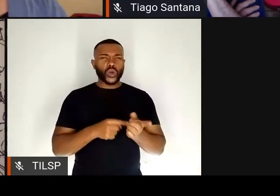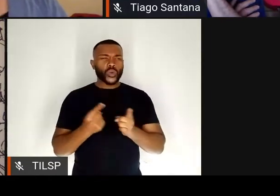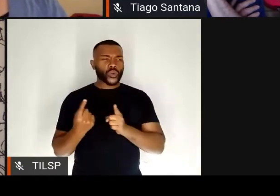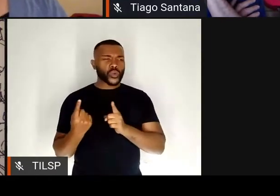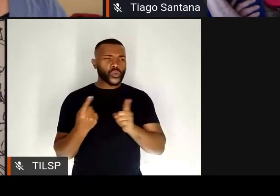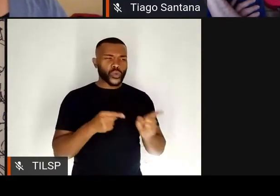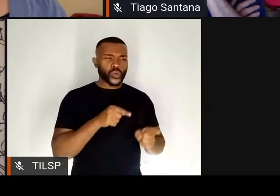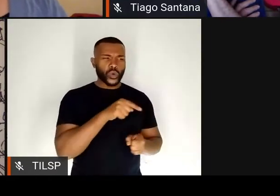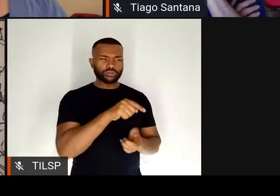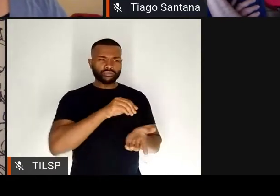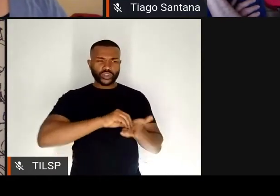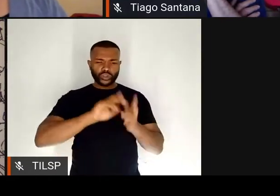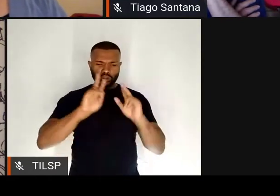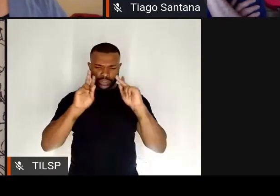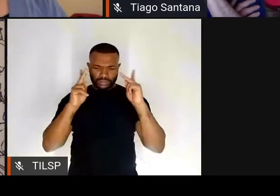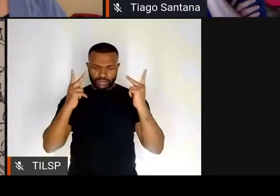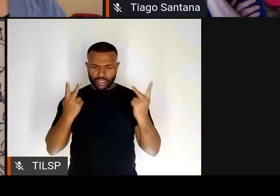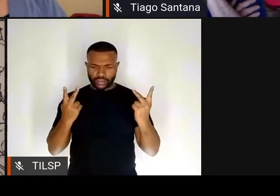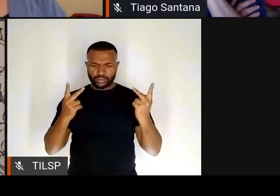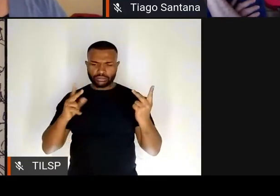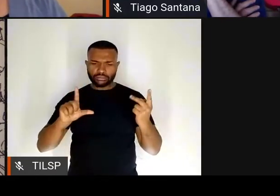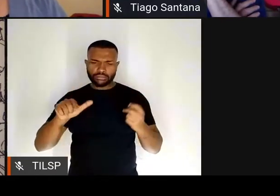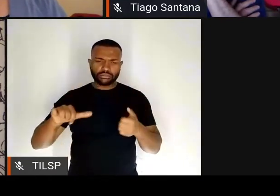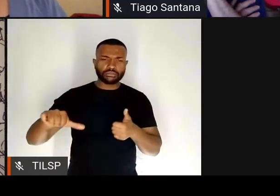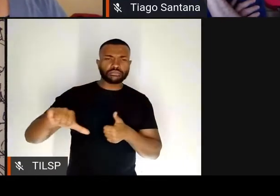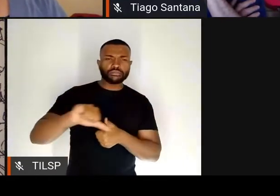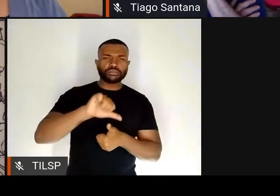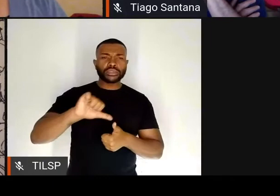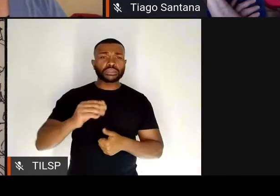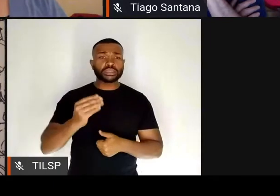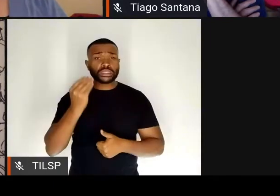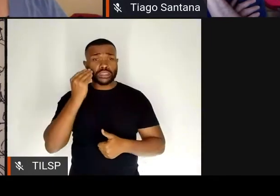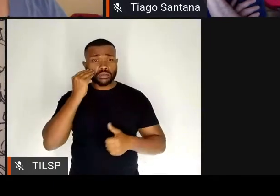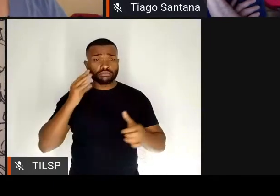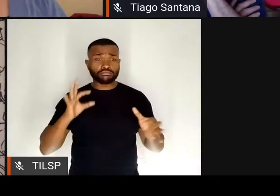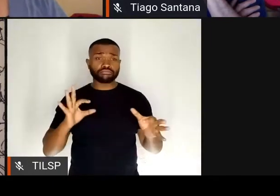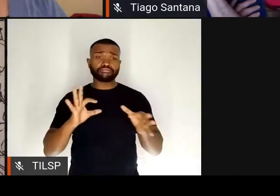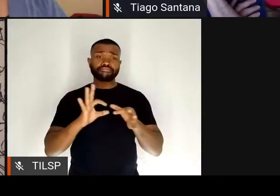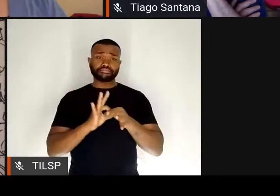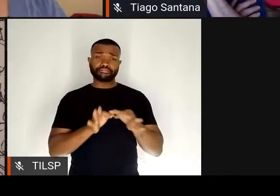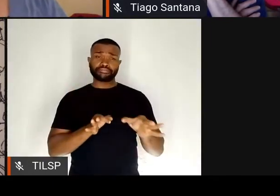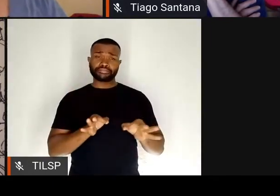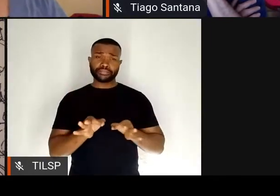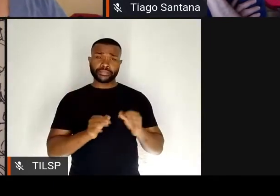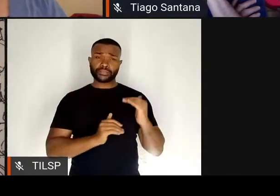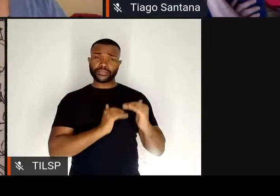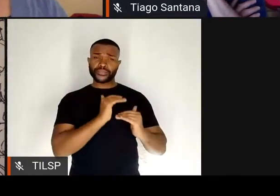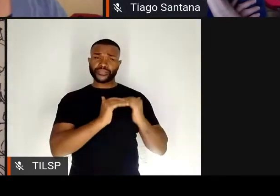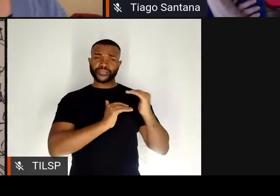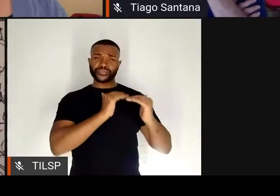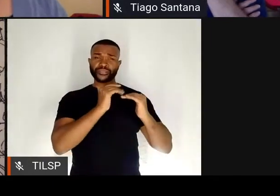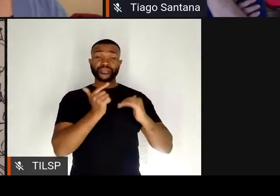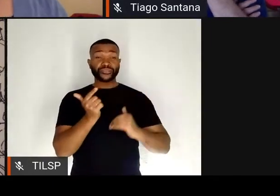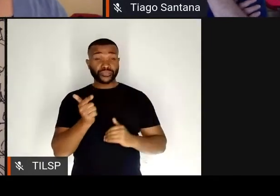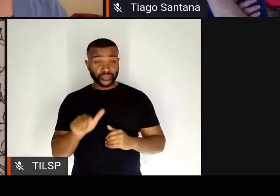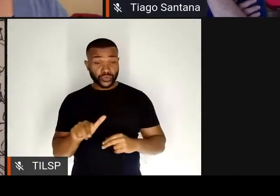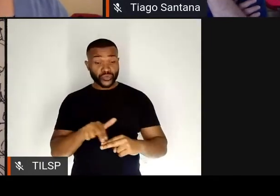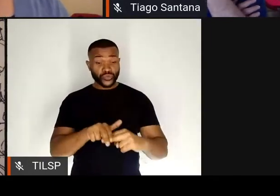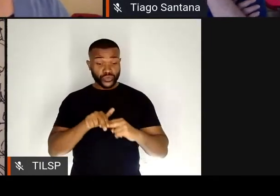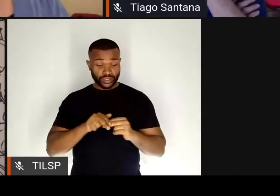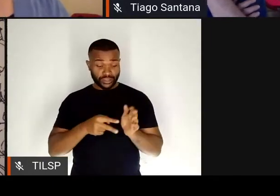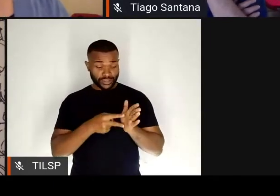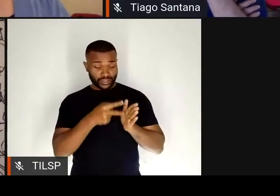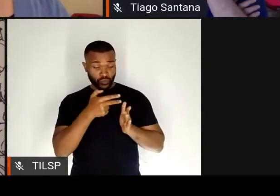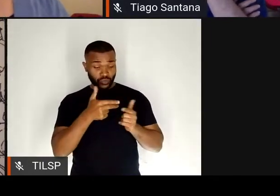lugar para um momento de busca de união e reconstrução, que é o imediato pós-Segunda